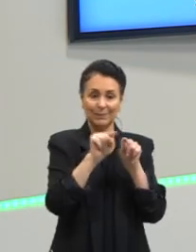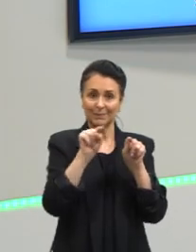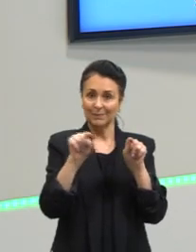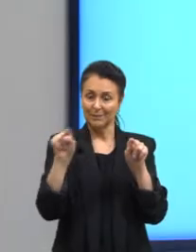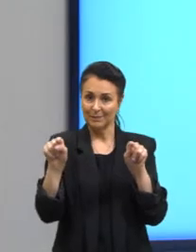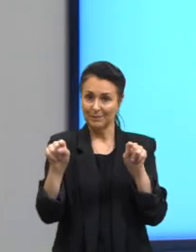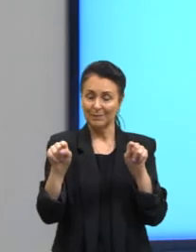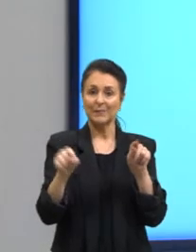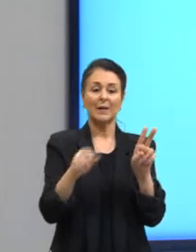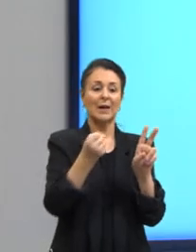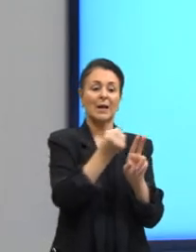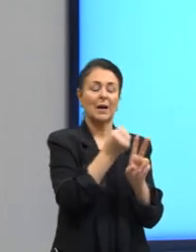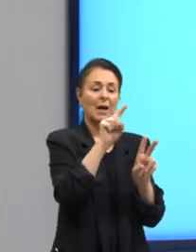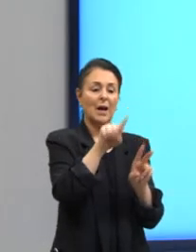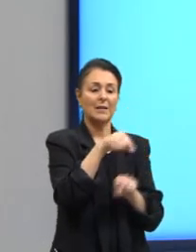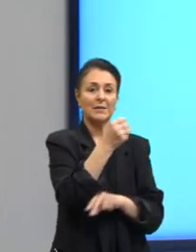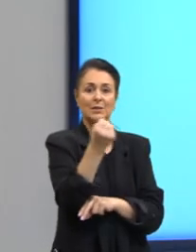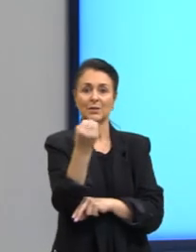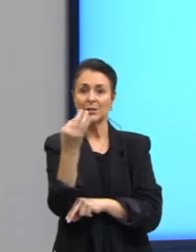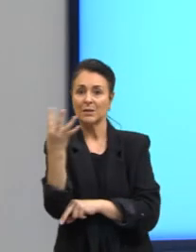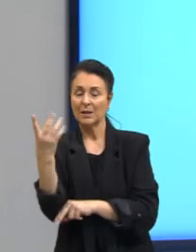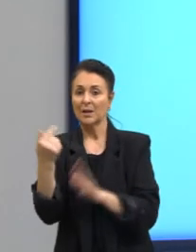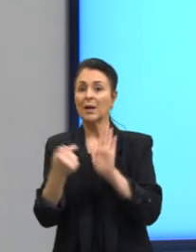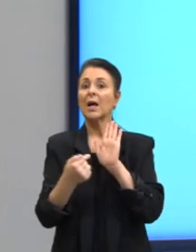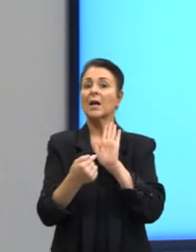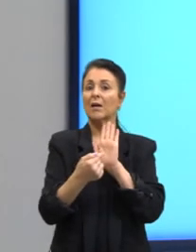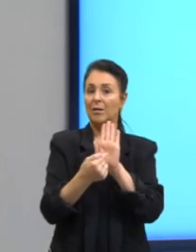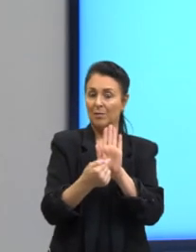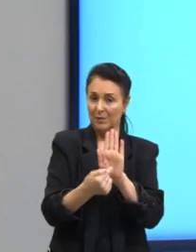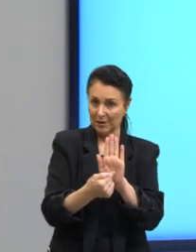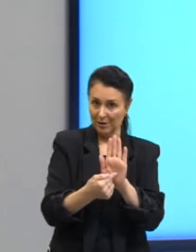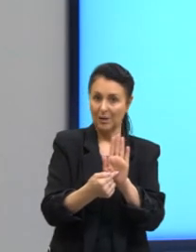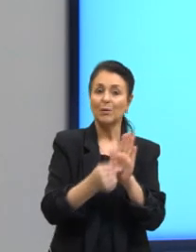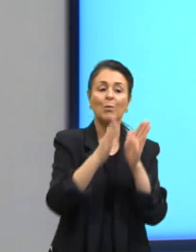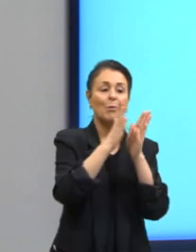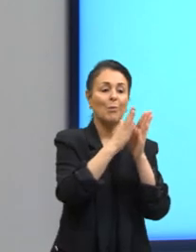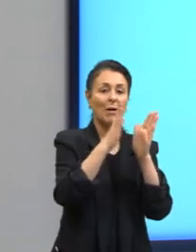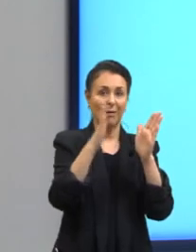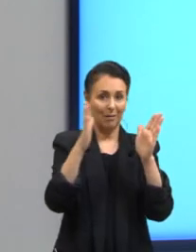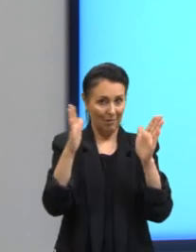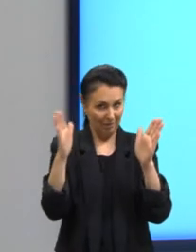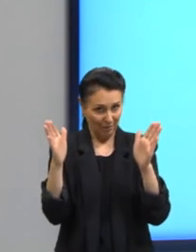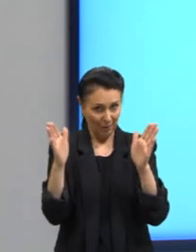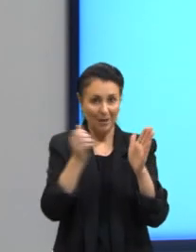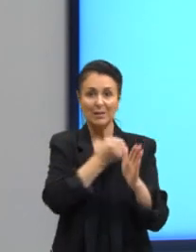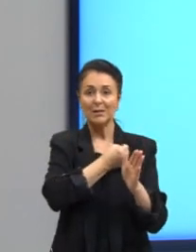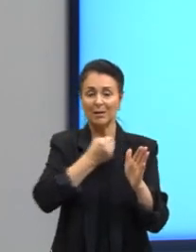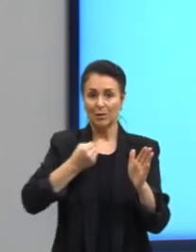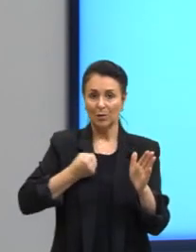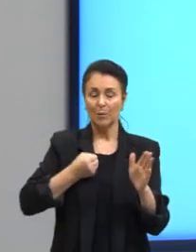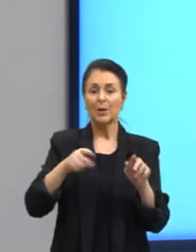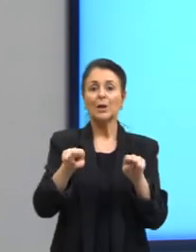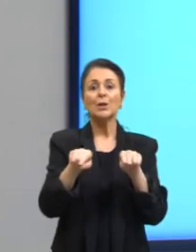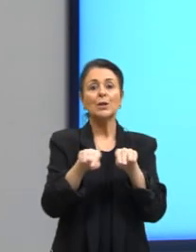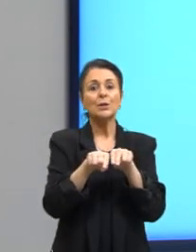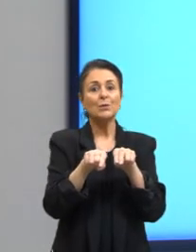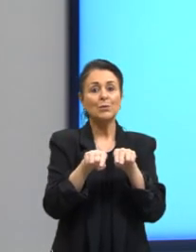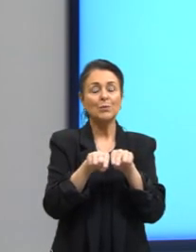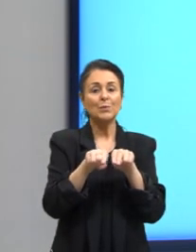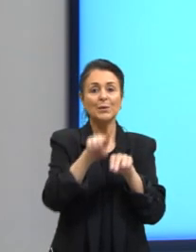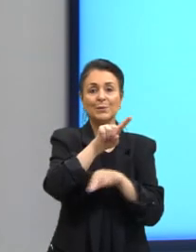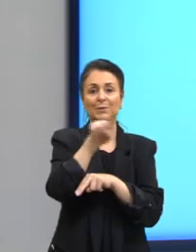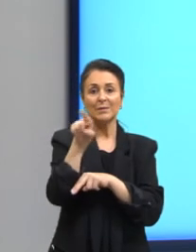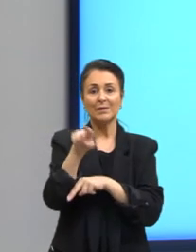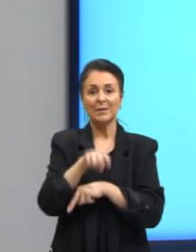as dízimas periódicas que apresentam periodicidade e os números inteiros correto